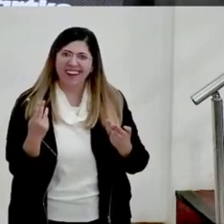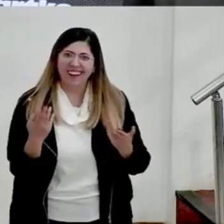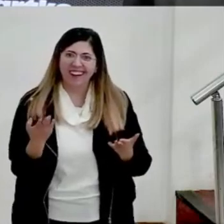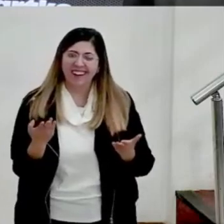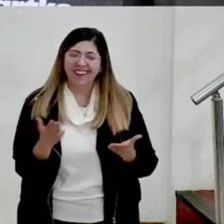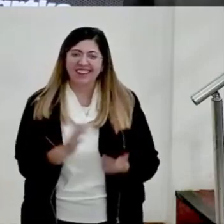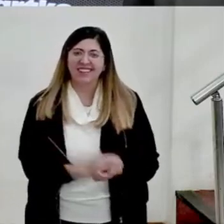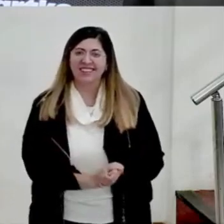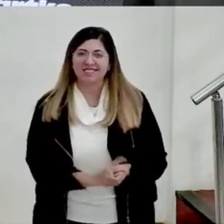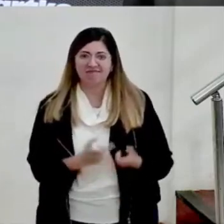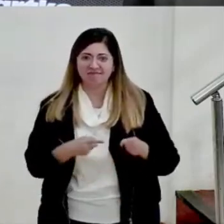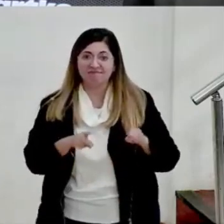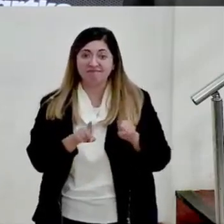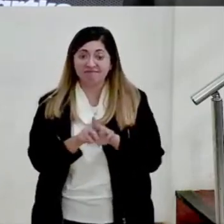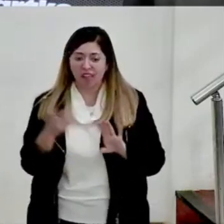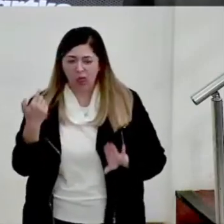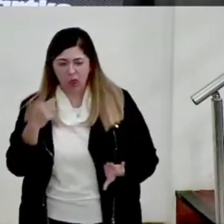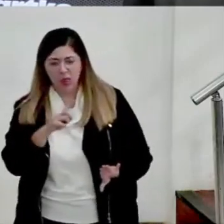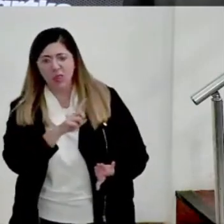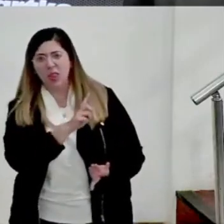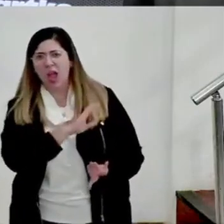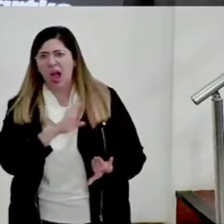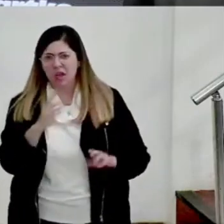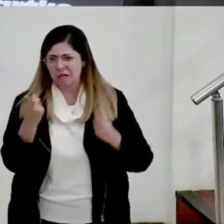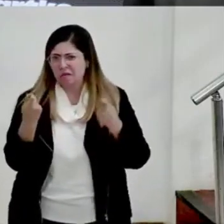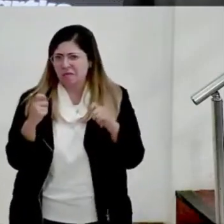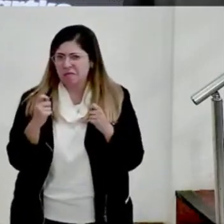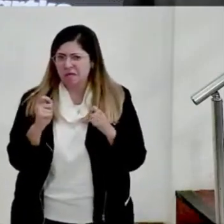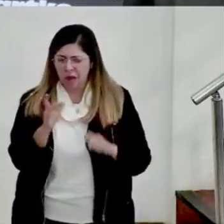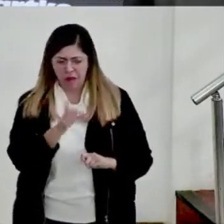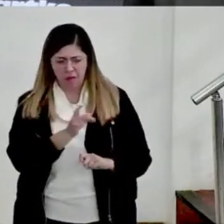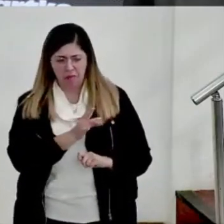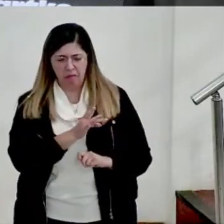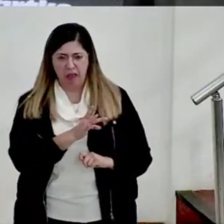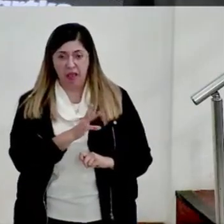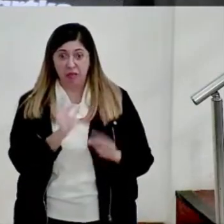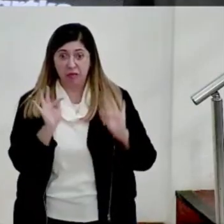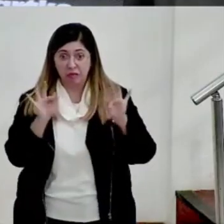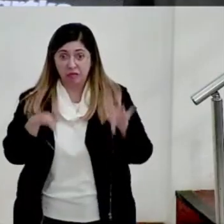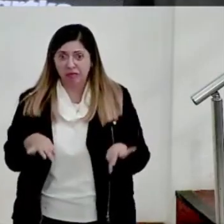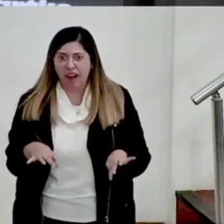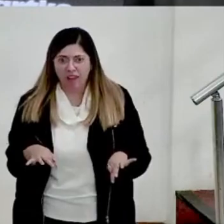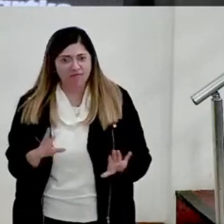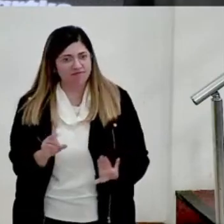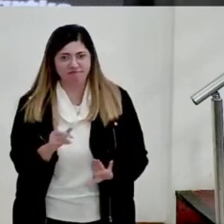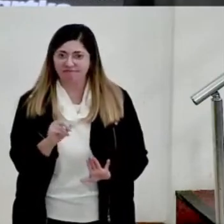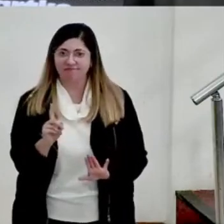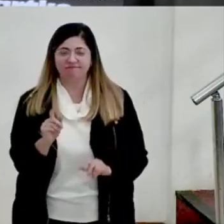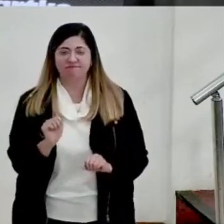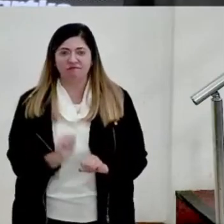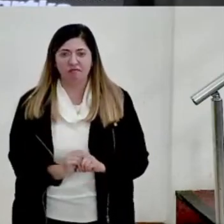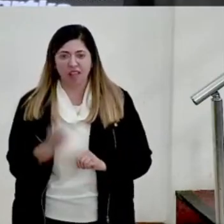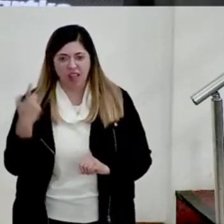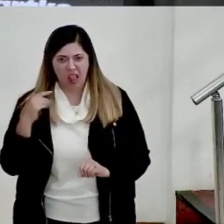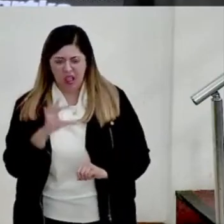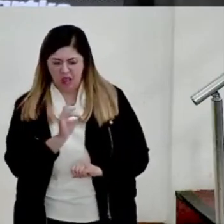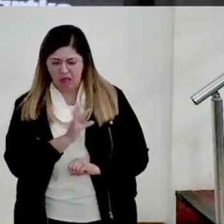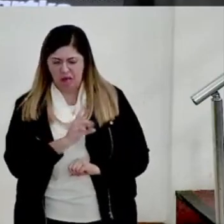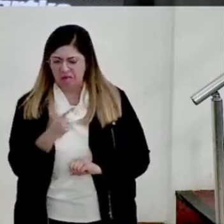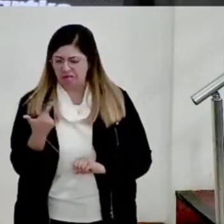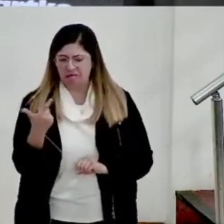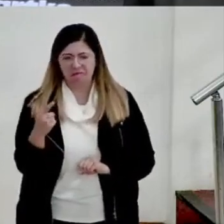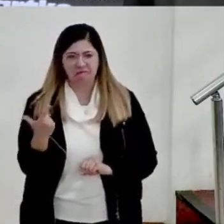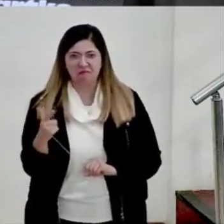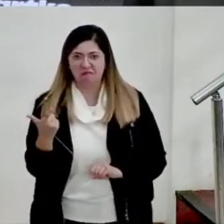você, você não precisa ter medo do dia do Senhor. Porque este é você, você pode ter